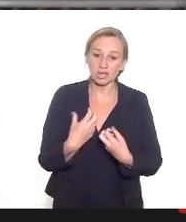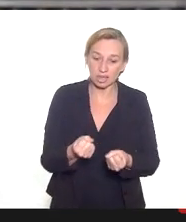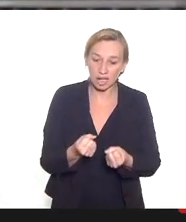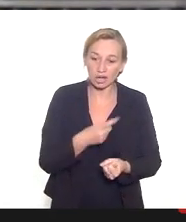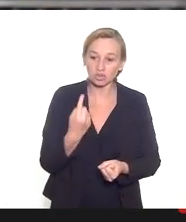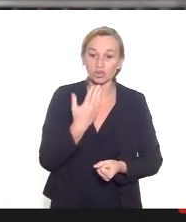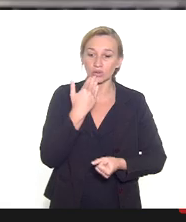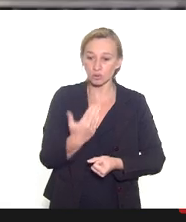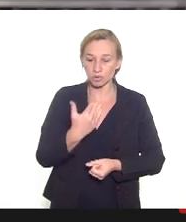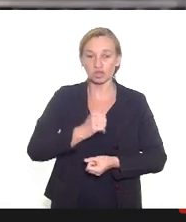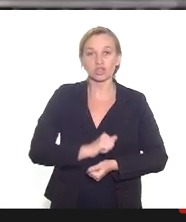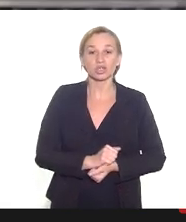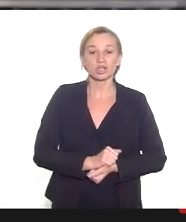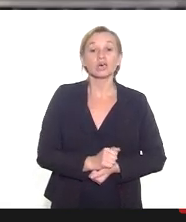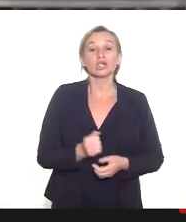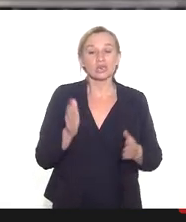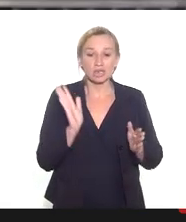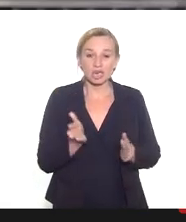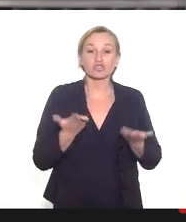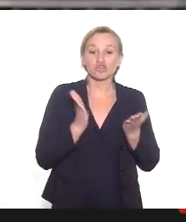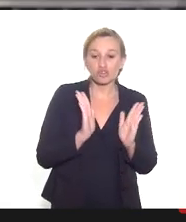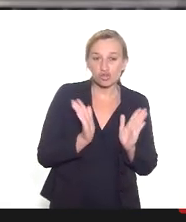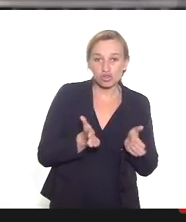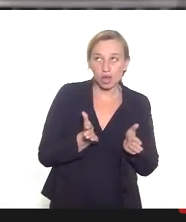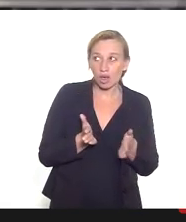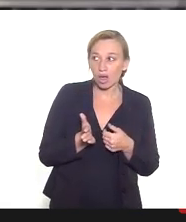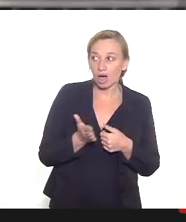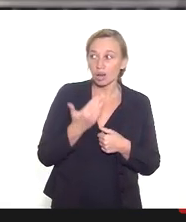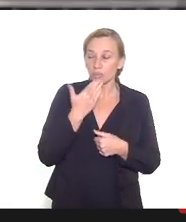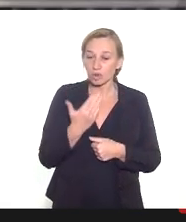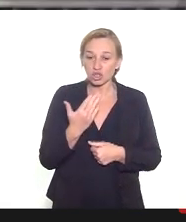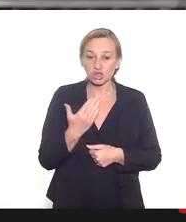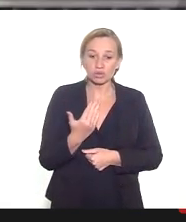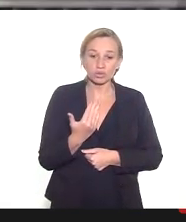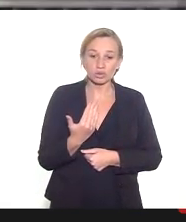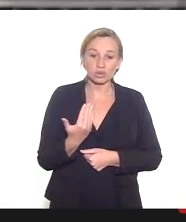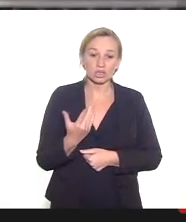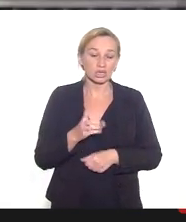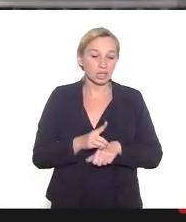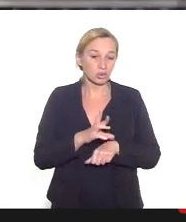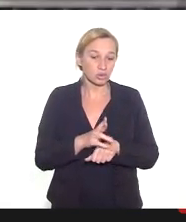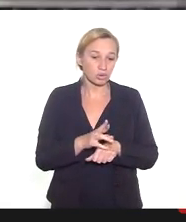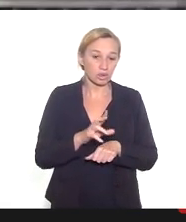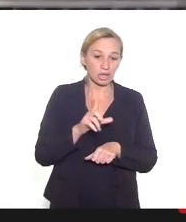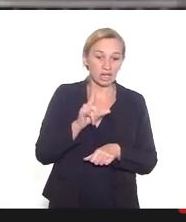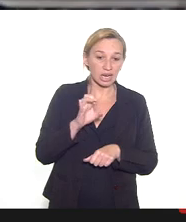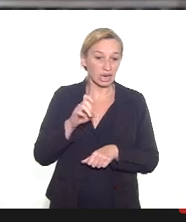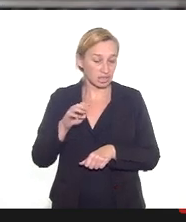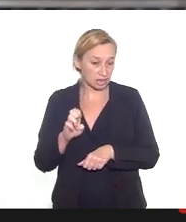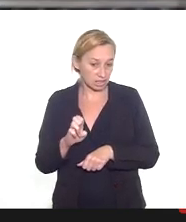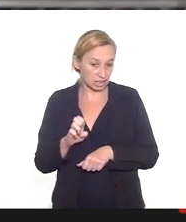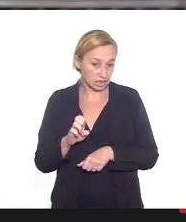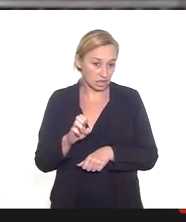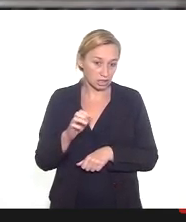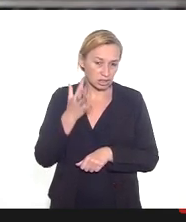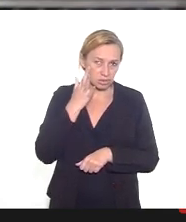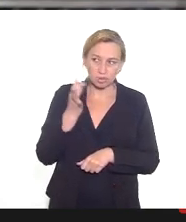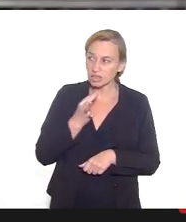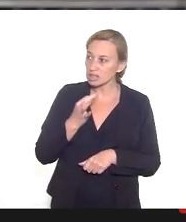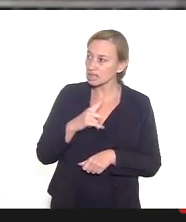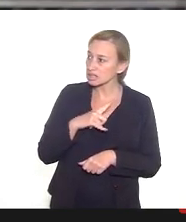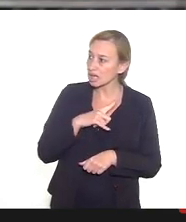aos nossos convites e eu quero já atendendo à solicitação da Dra Melânia não sei se ela